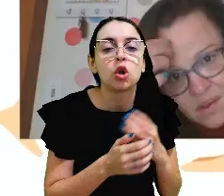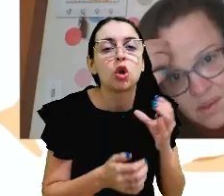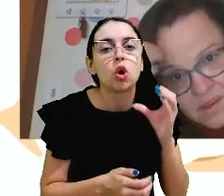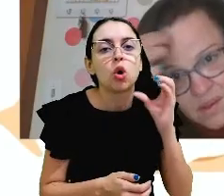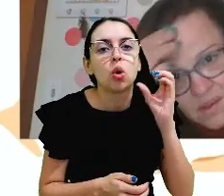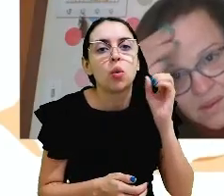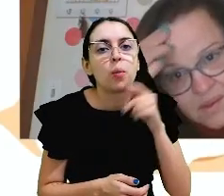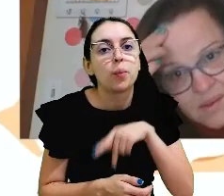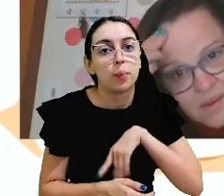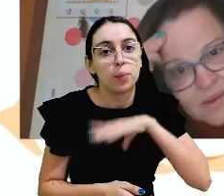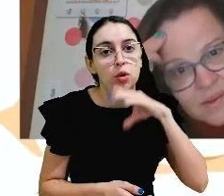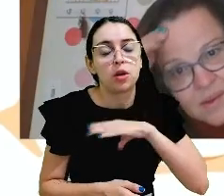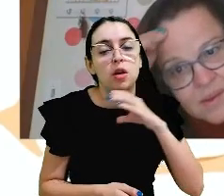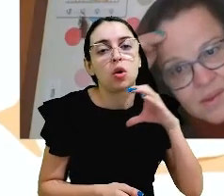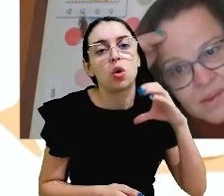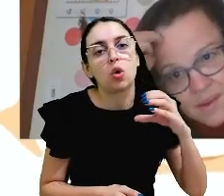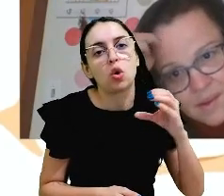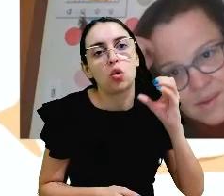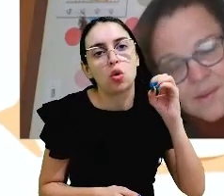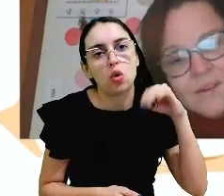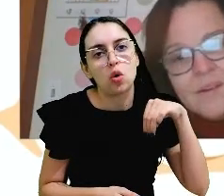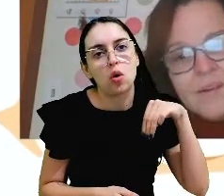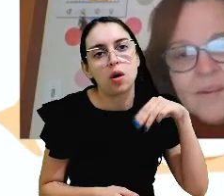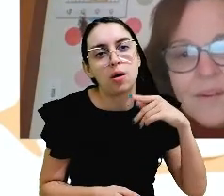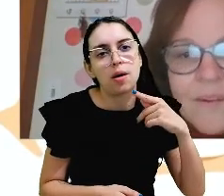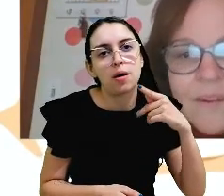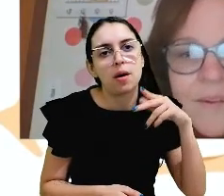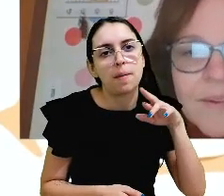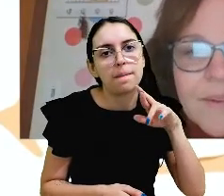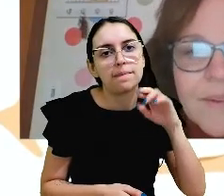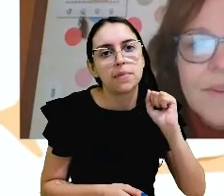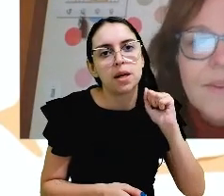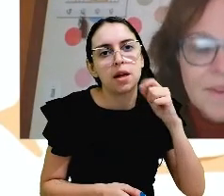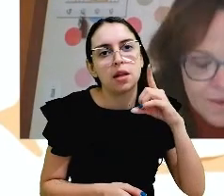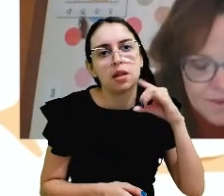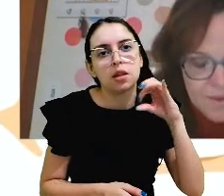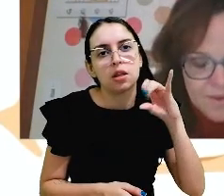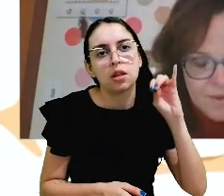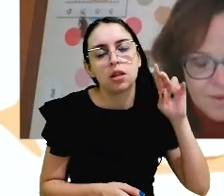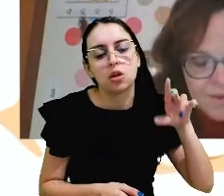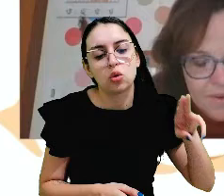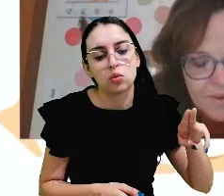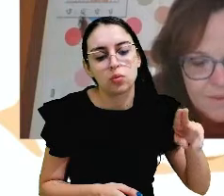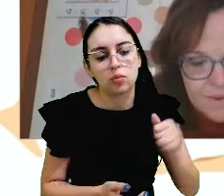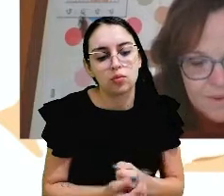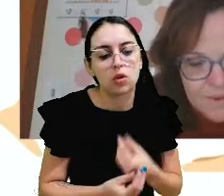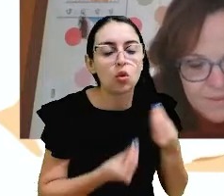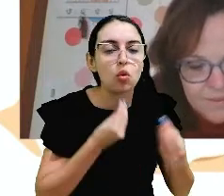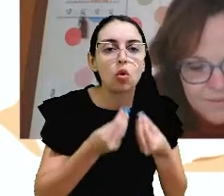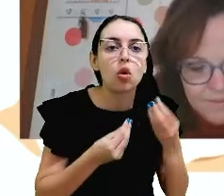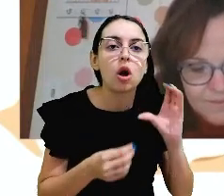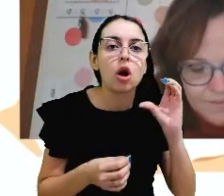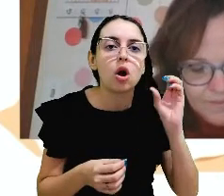Daí a gente teimou em utilizar um termo que outras teóricas também estão usando, né? De comadrio,